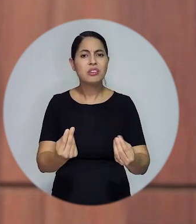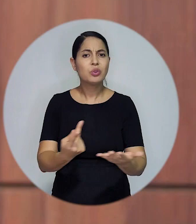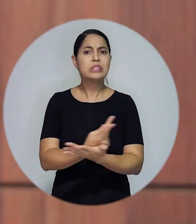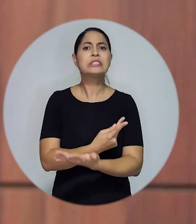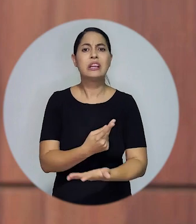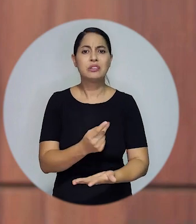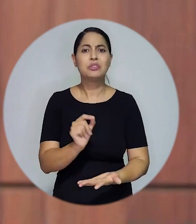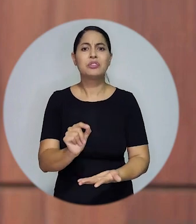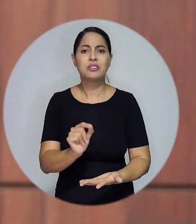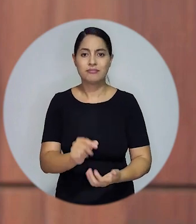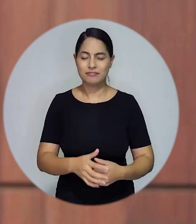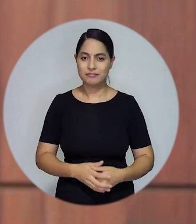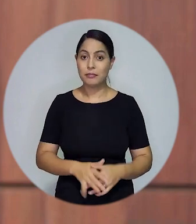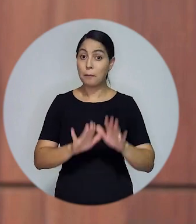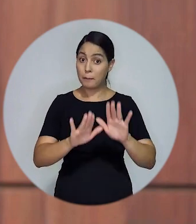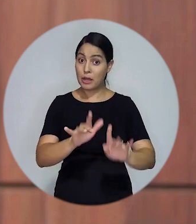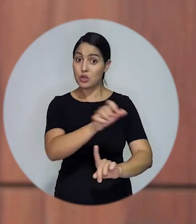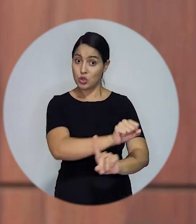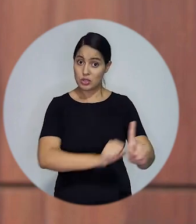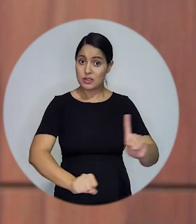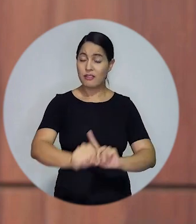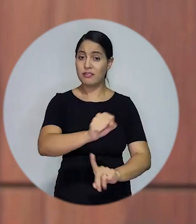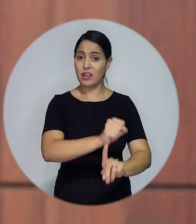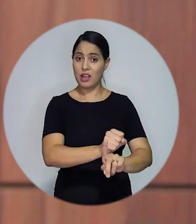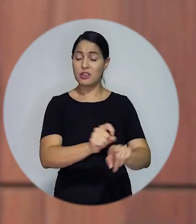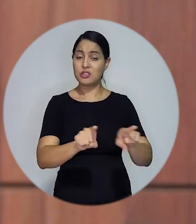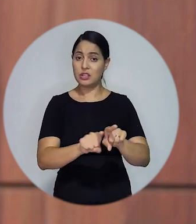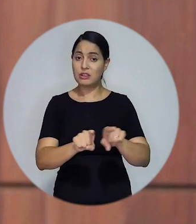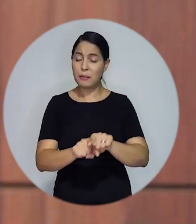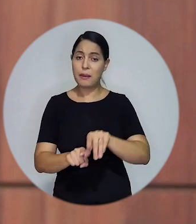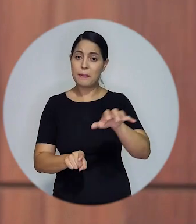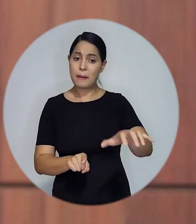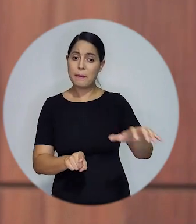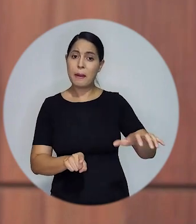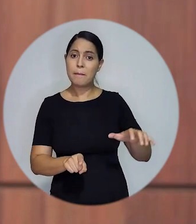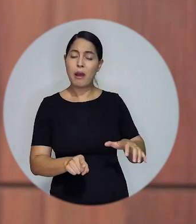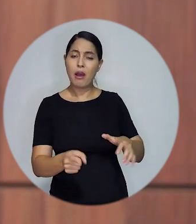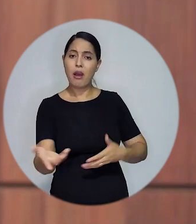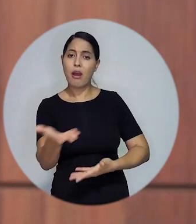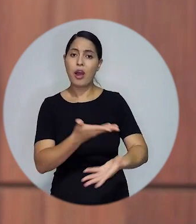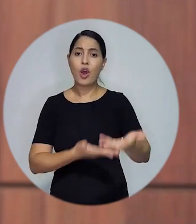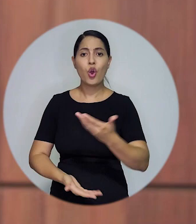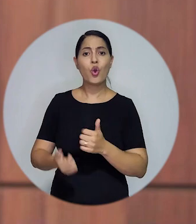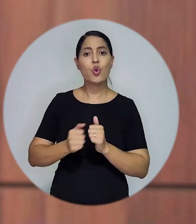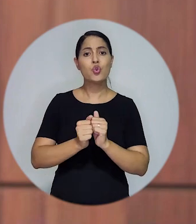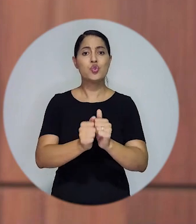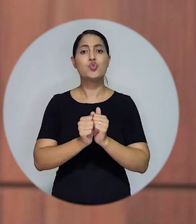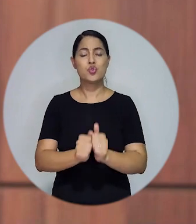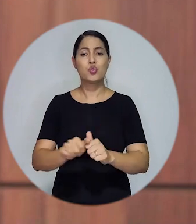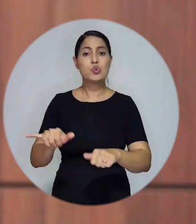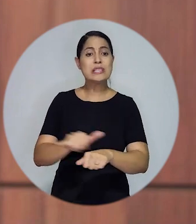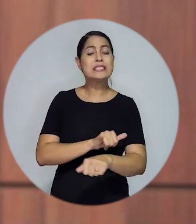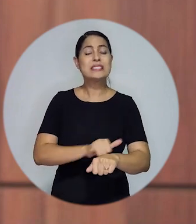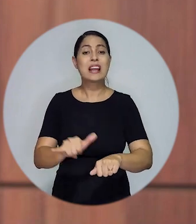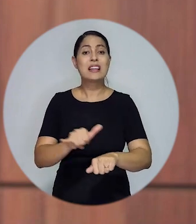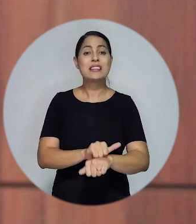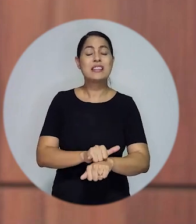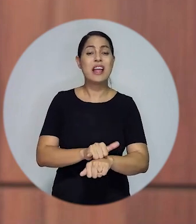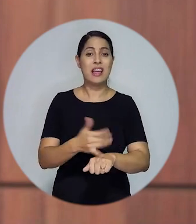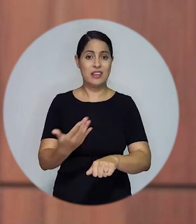de mãos dadas, a sociedade, todos os entes, buscarem juntos